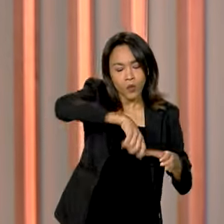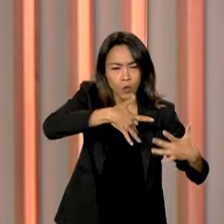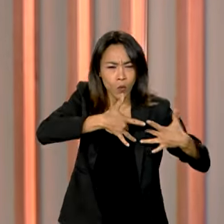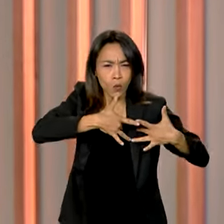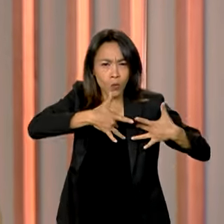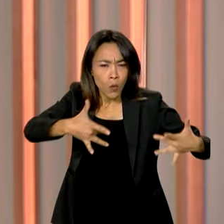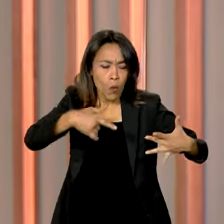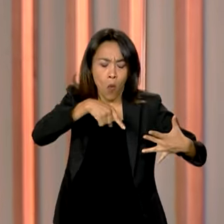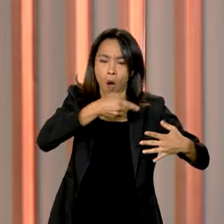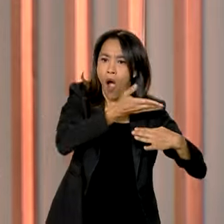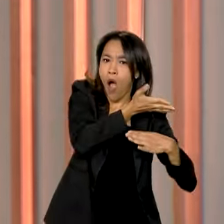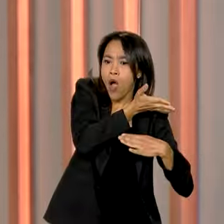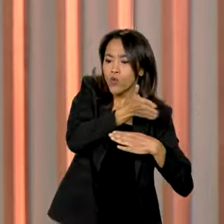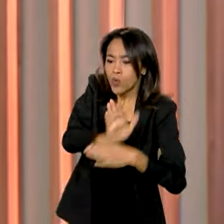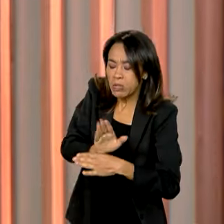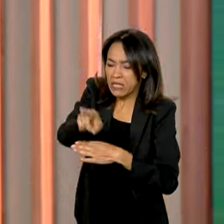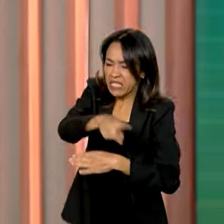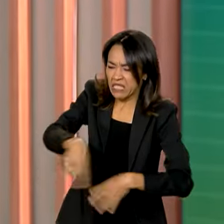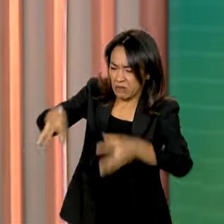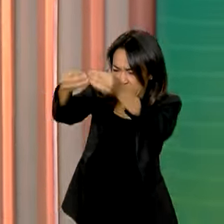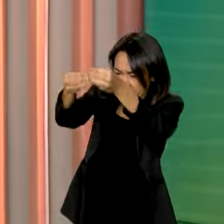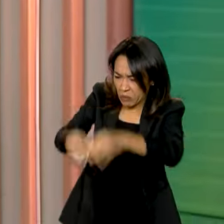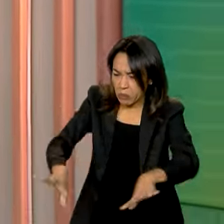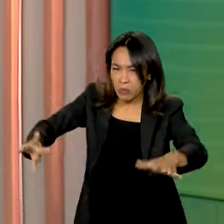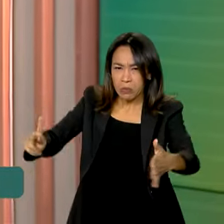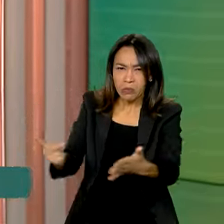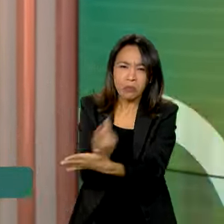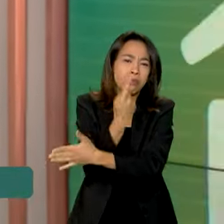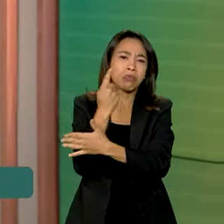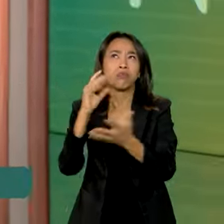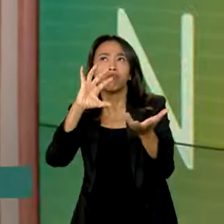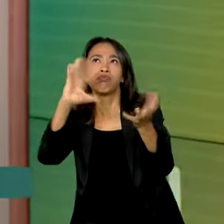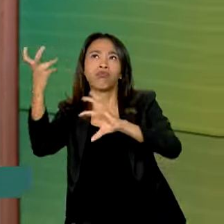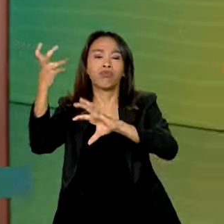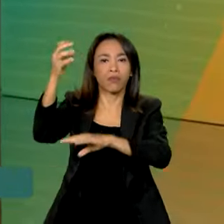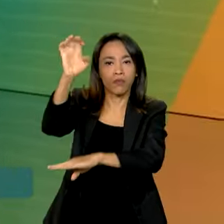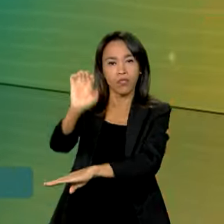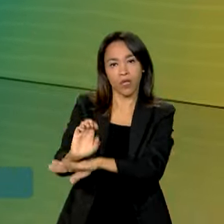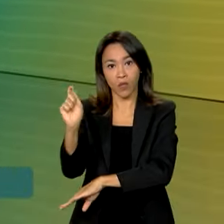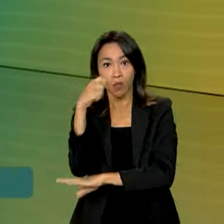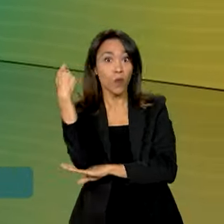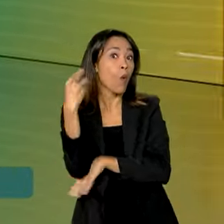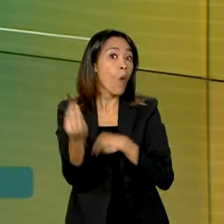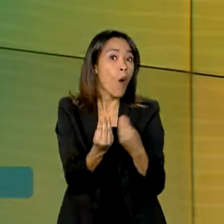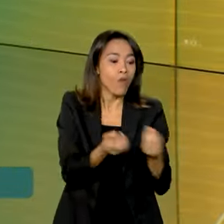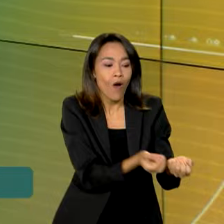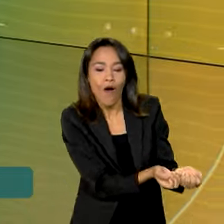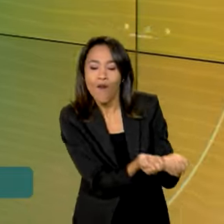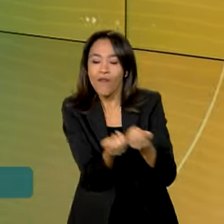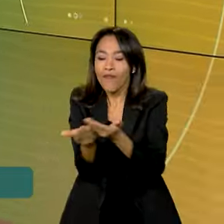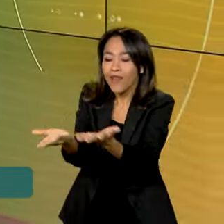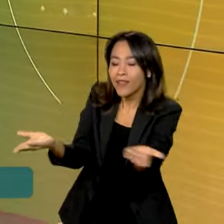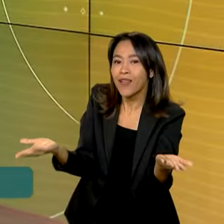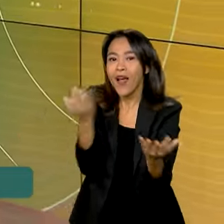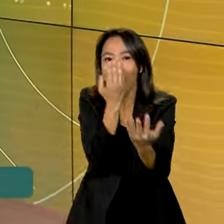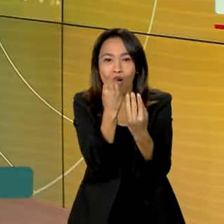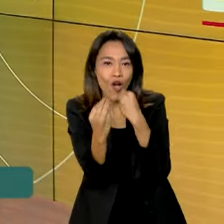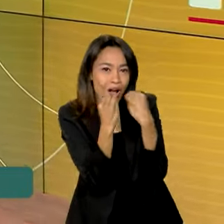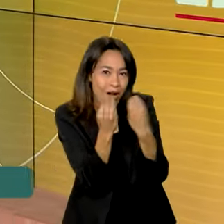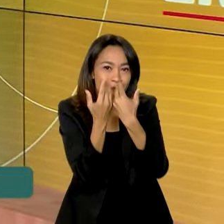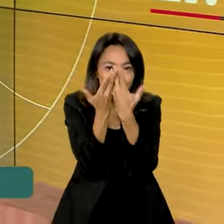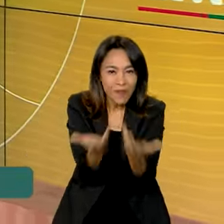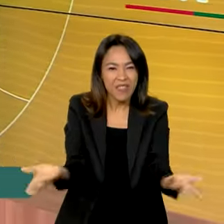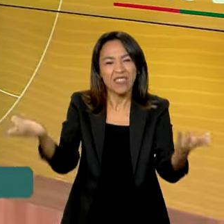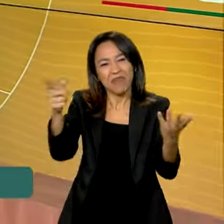fazendo a diferença em meio à tragédia climática no Rio Grande do Sul, oferecendo refeições e serviços à população que está